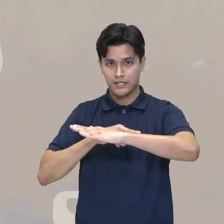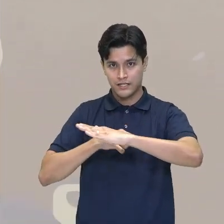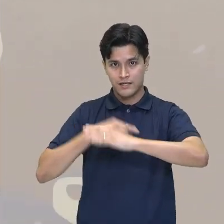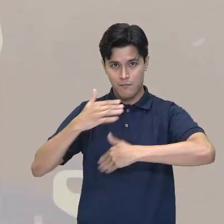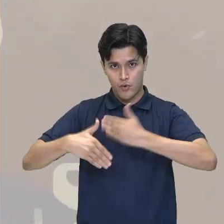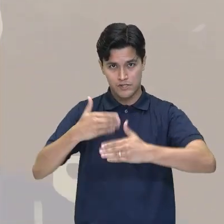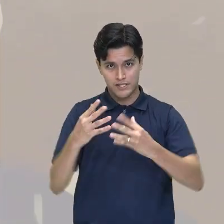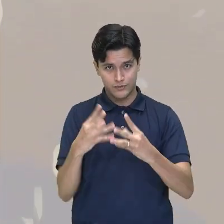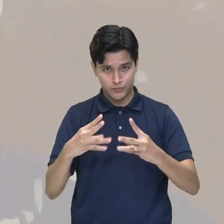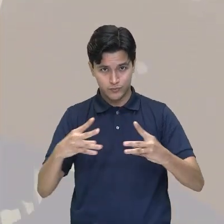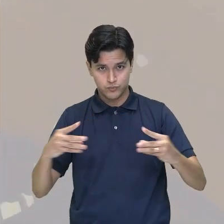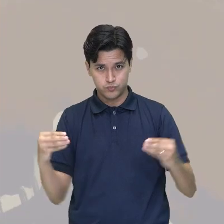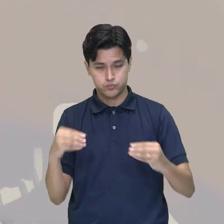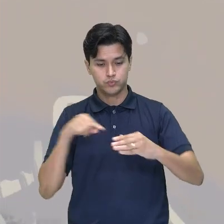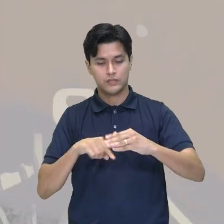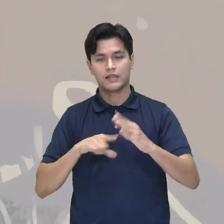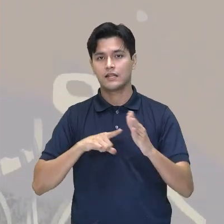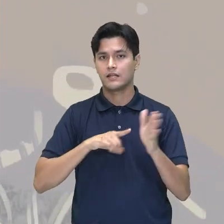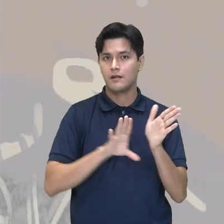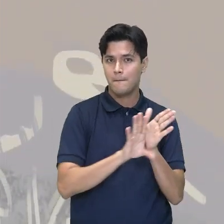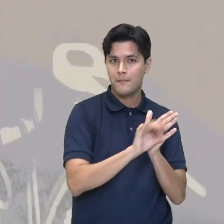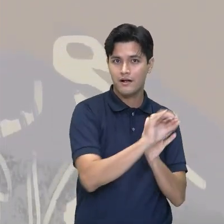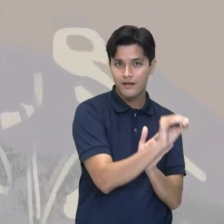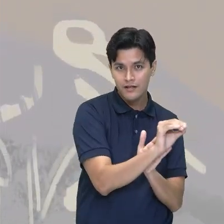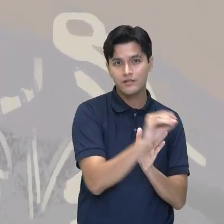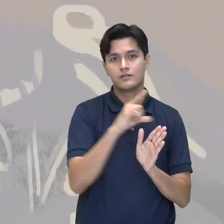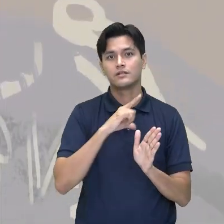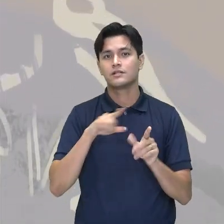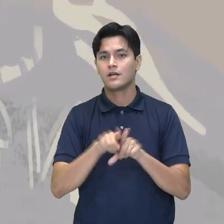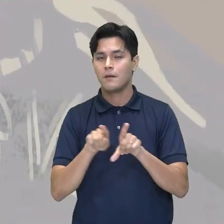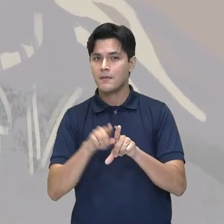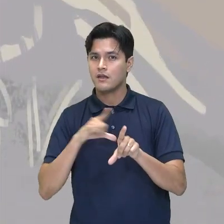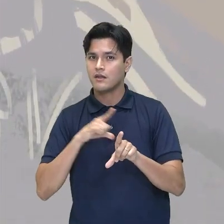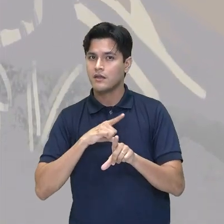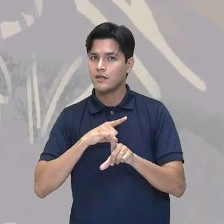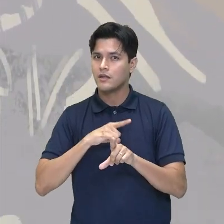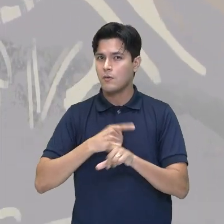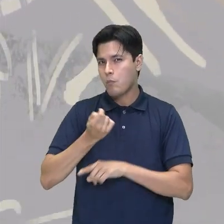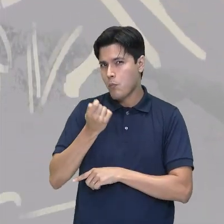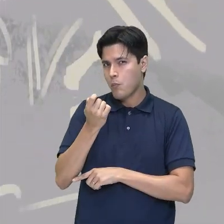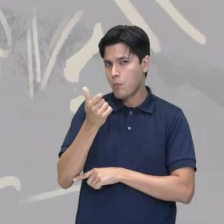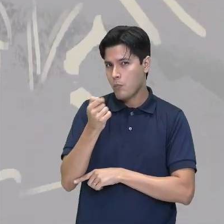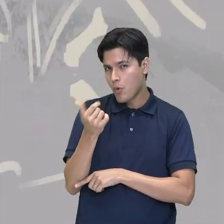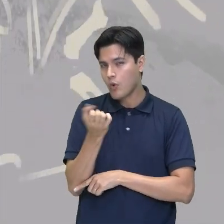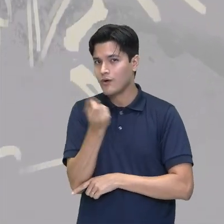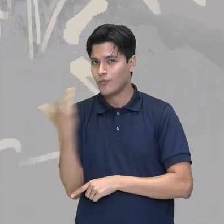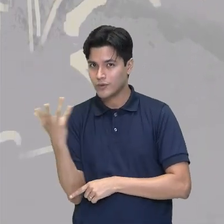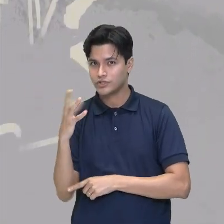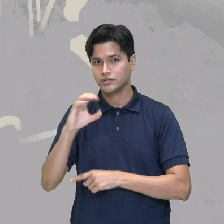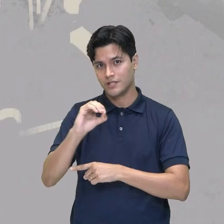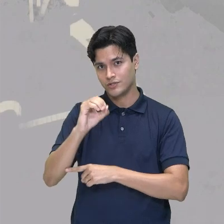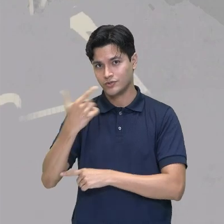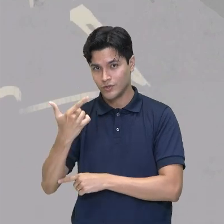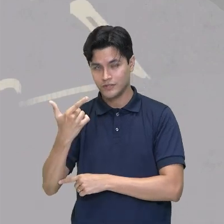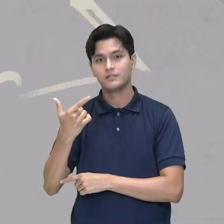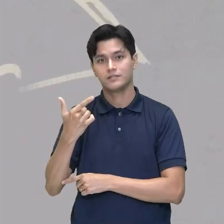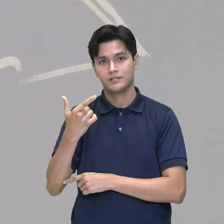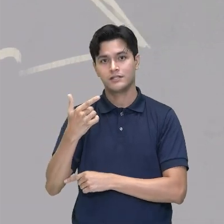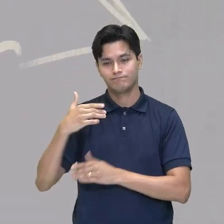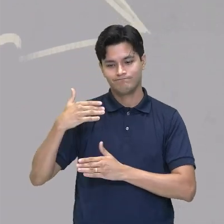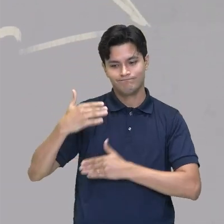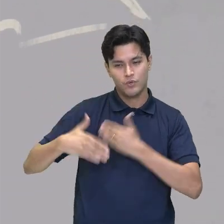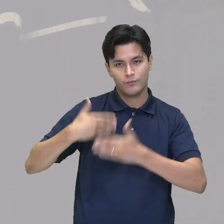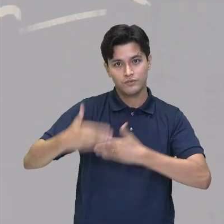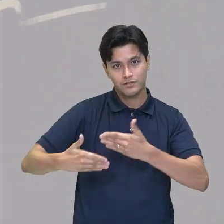de bactérias em locais com baixas concentrações de oxigênio. Com o tempo, a matéria orgânica foi